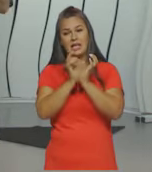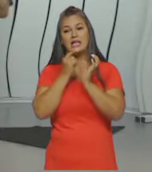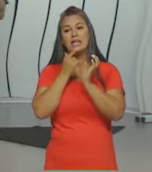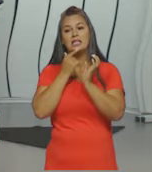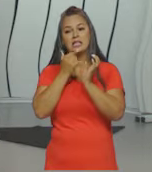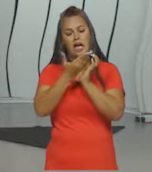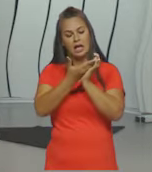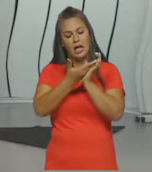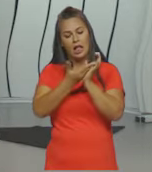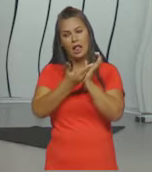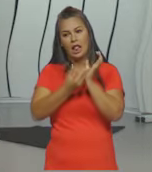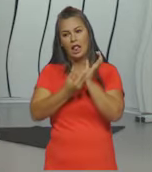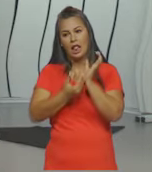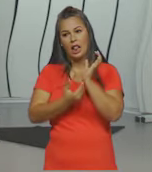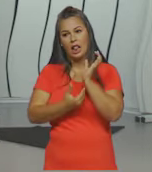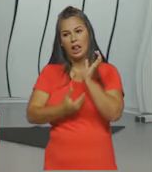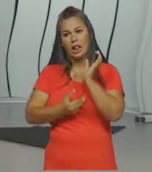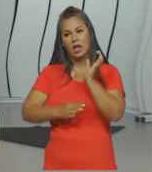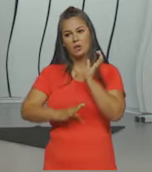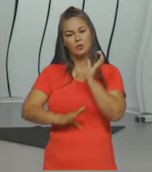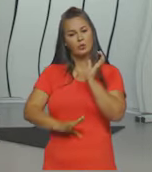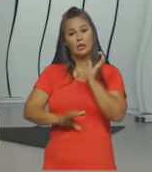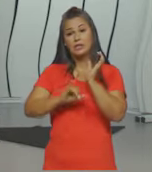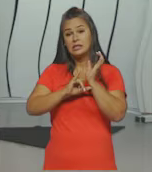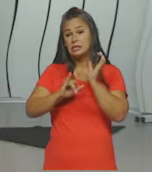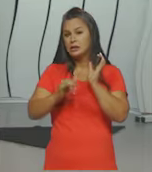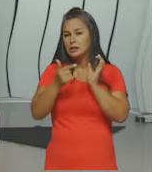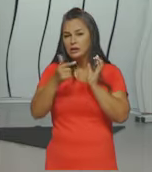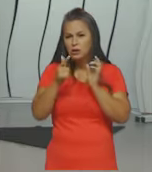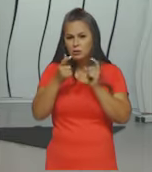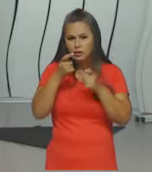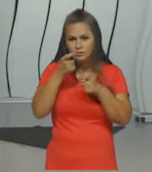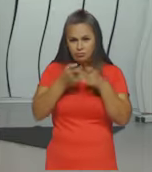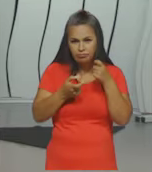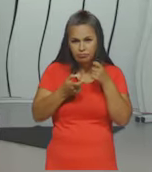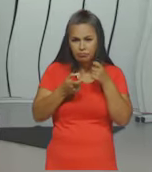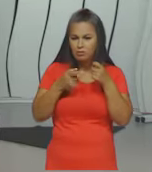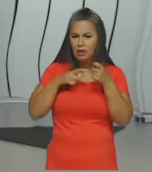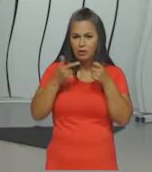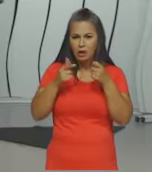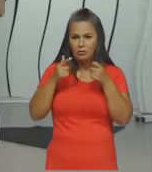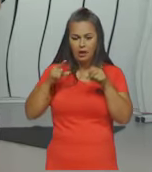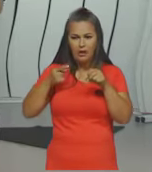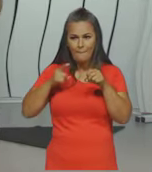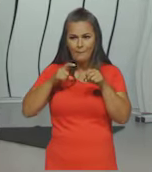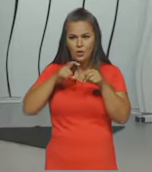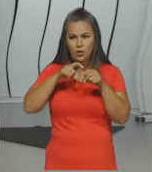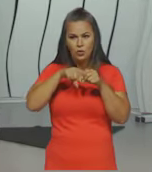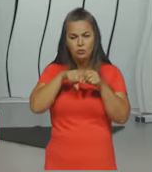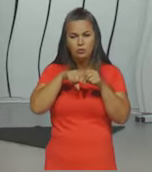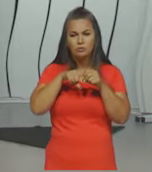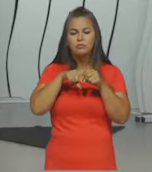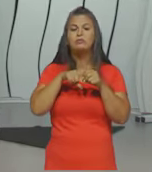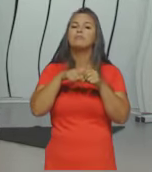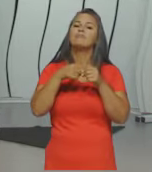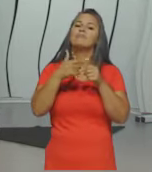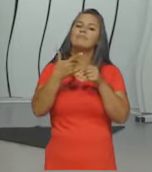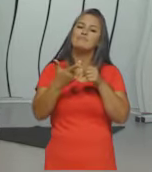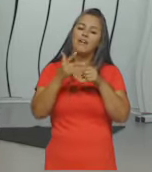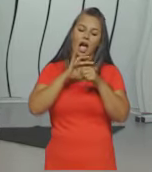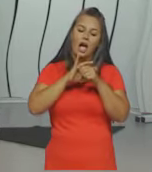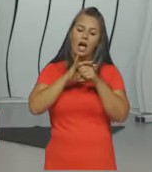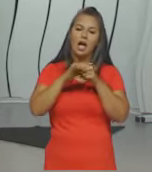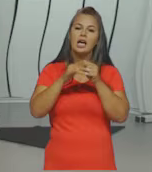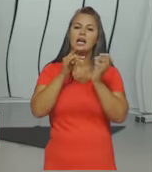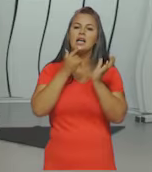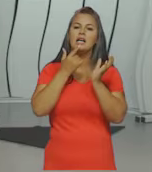a origem da menstruação. Não teve a fecundação e aí, então, para que manter aquela parede